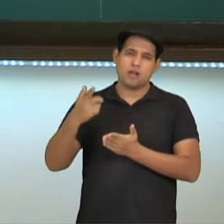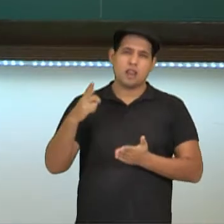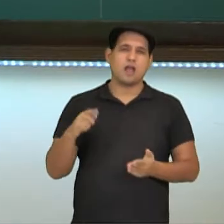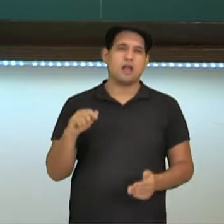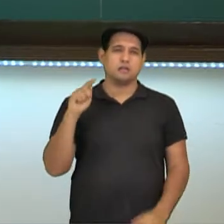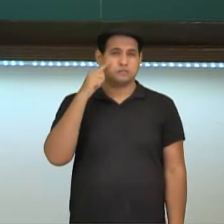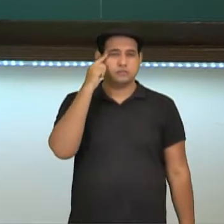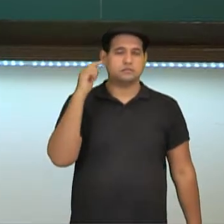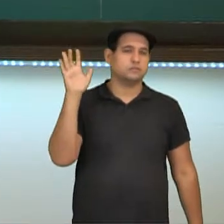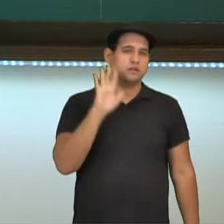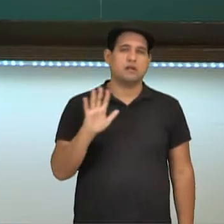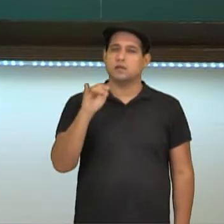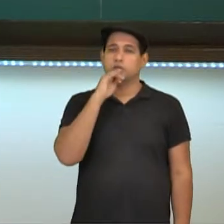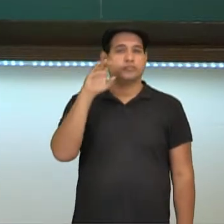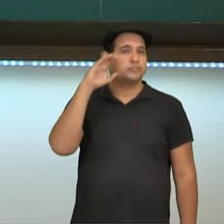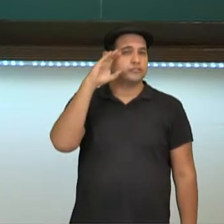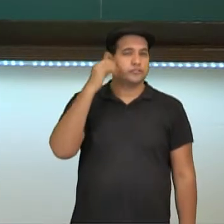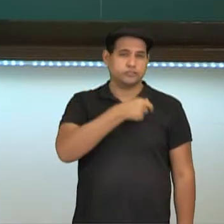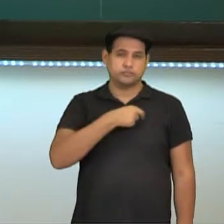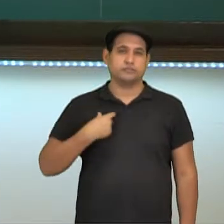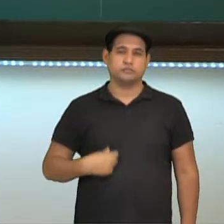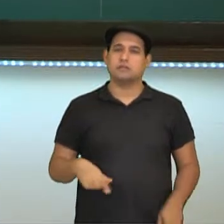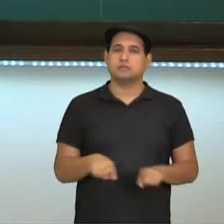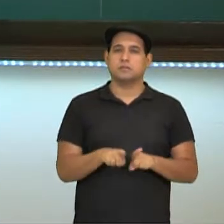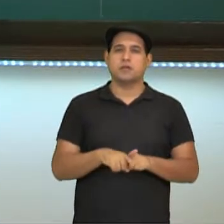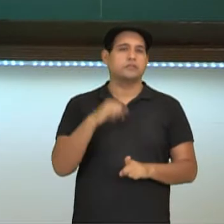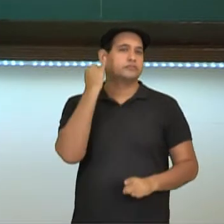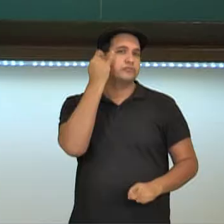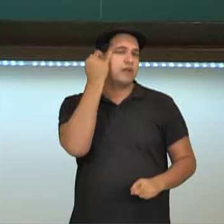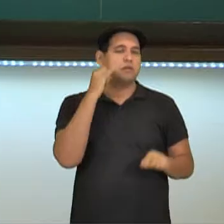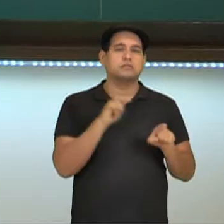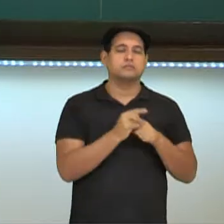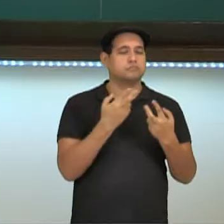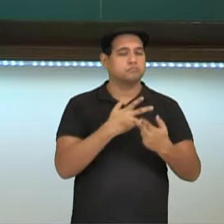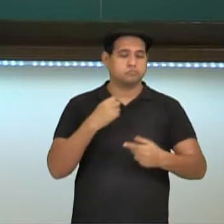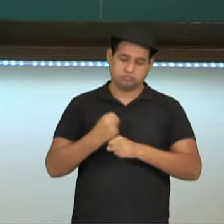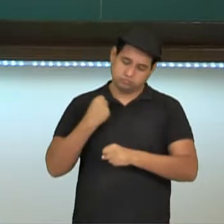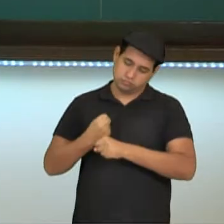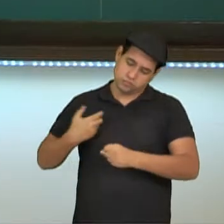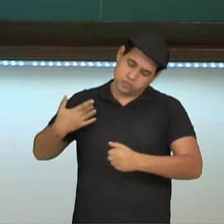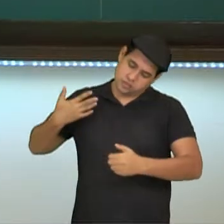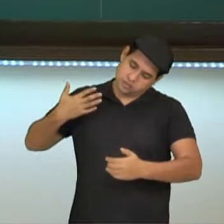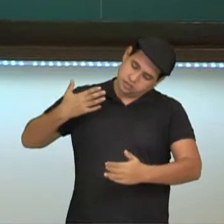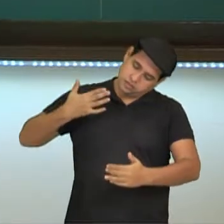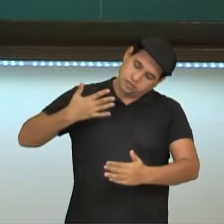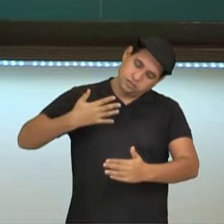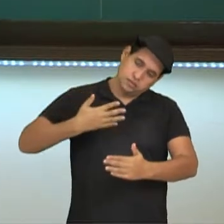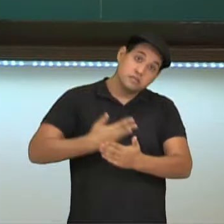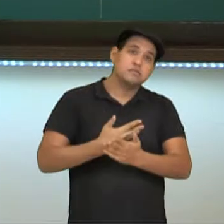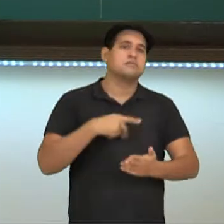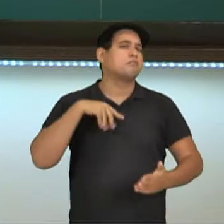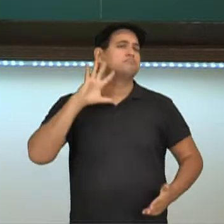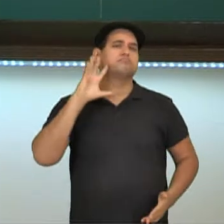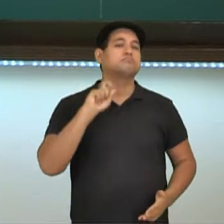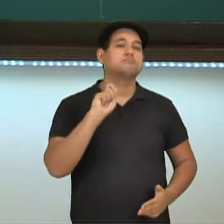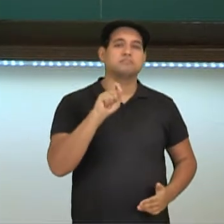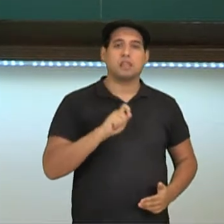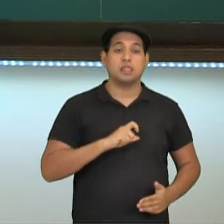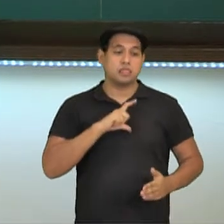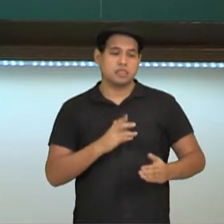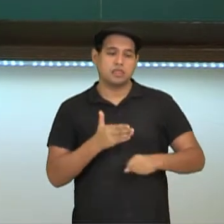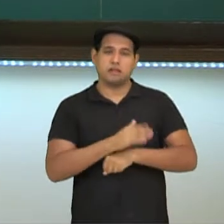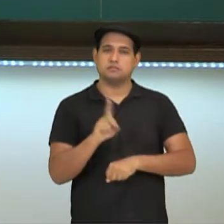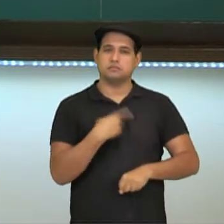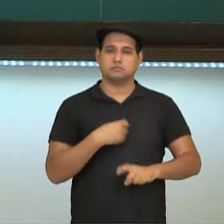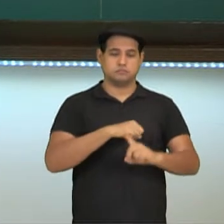Oriente, países como China, como Japão, e que com o passar dos anos, com o passar do tempo, acabaram sendo introduzidos